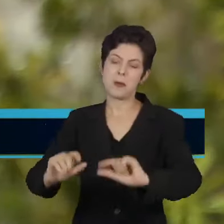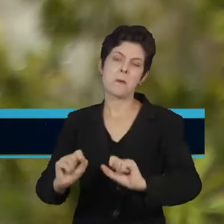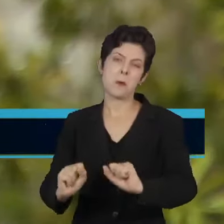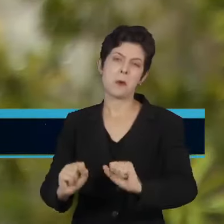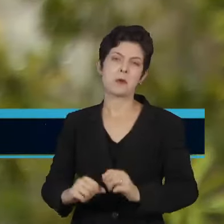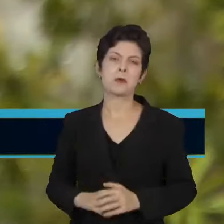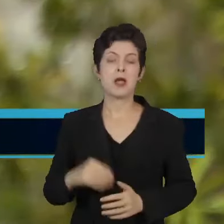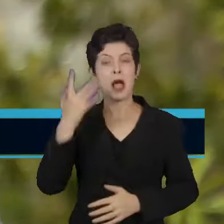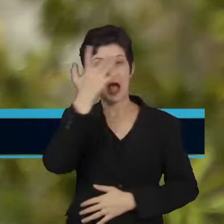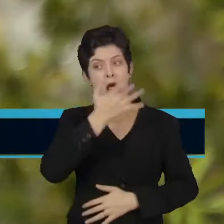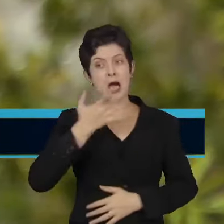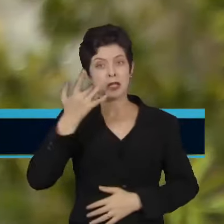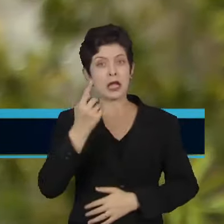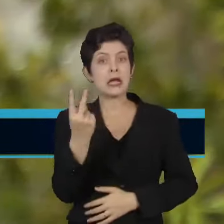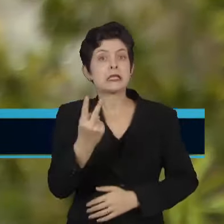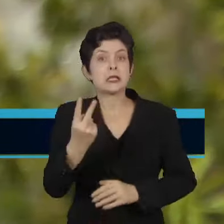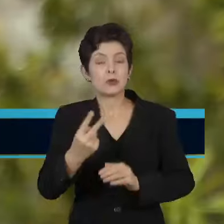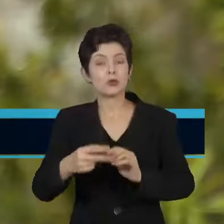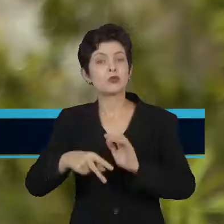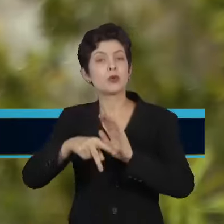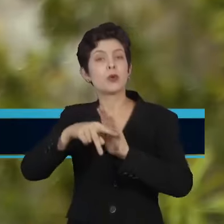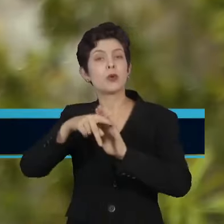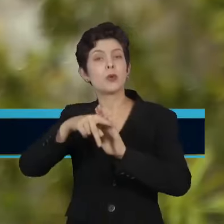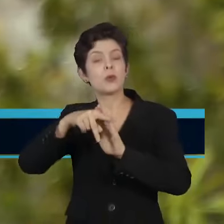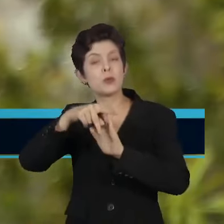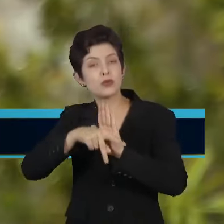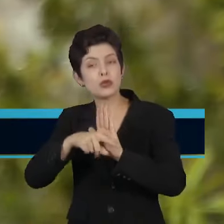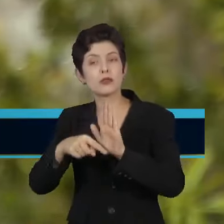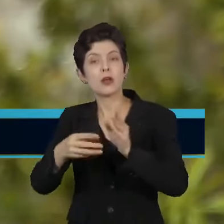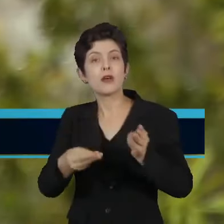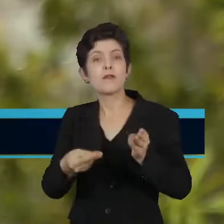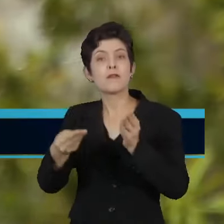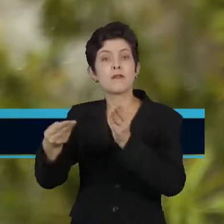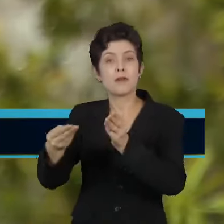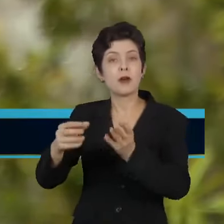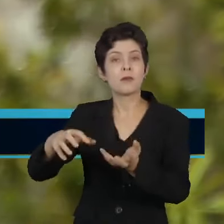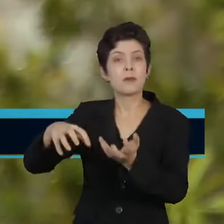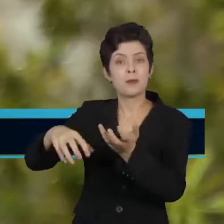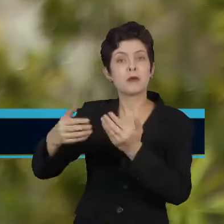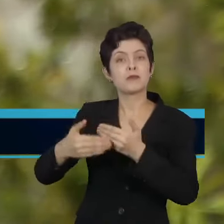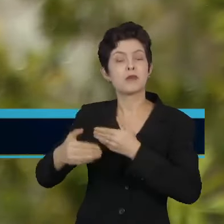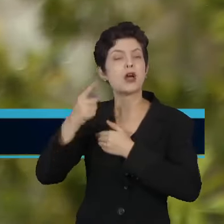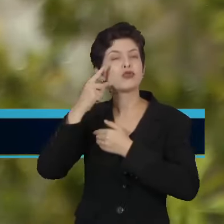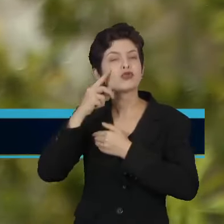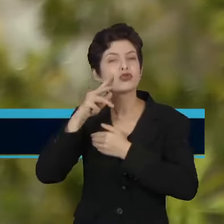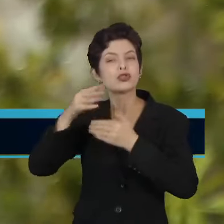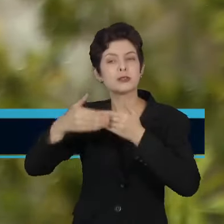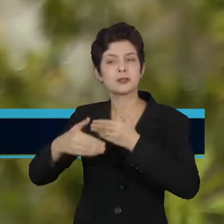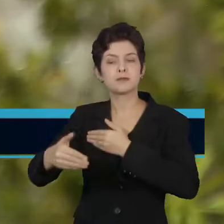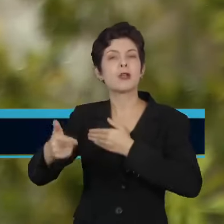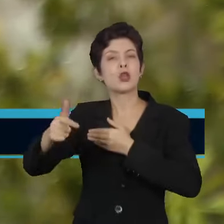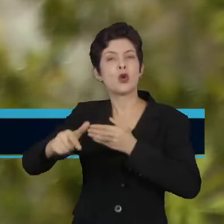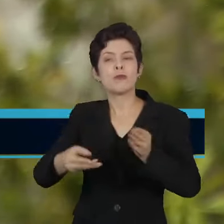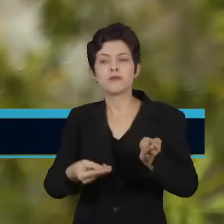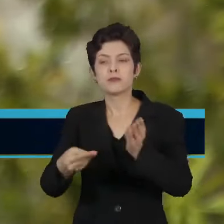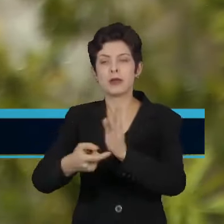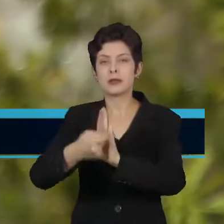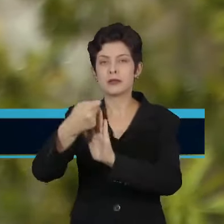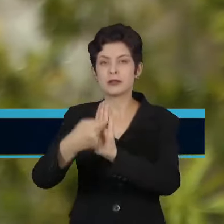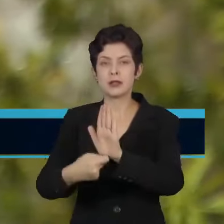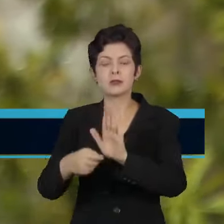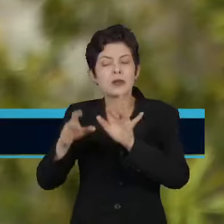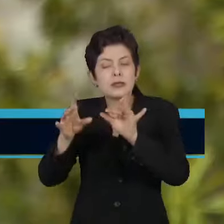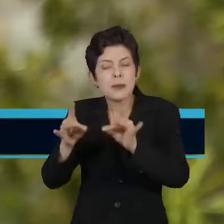Fernando Haddad, um segundo projeto de regulamentação da reforma deve ser enviado ao Congresso nos próximos dias. O texto vai tratar de questões